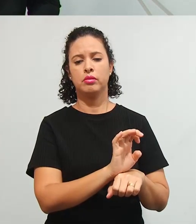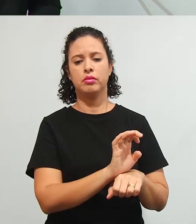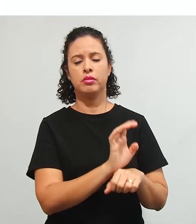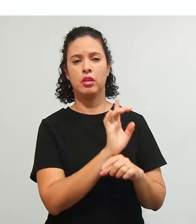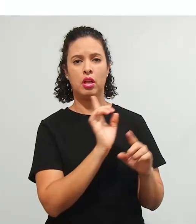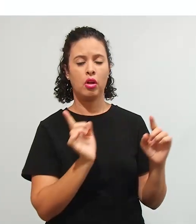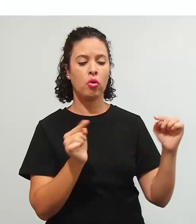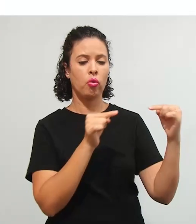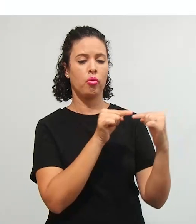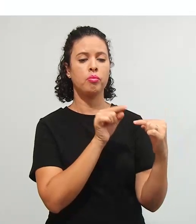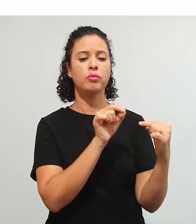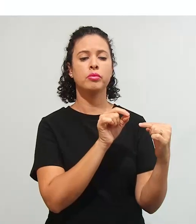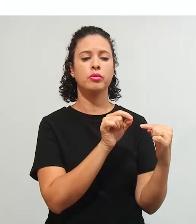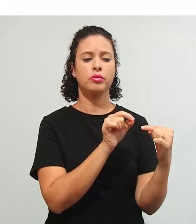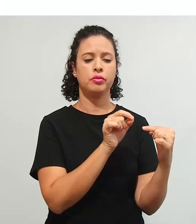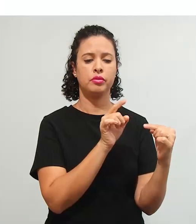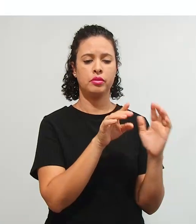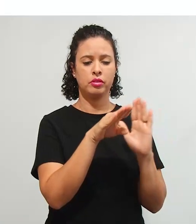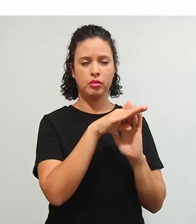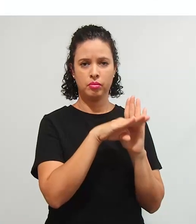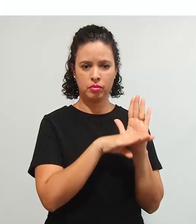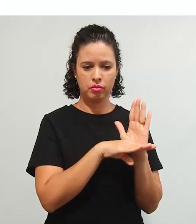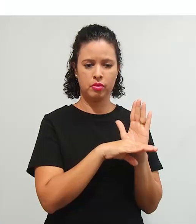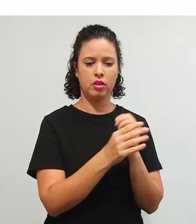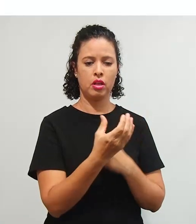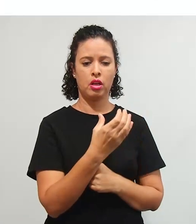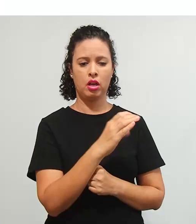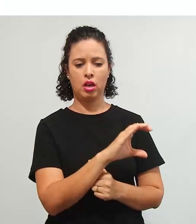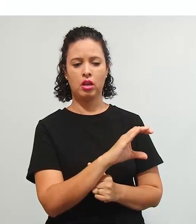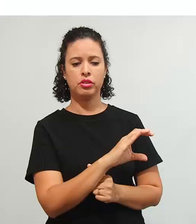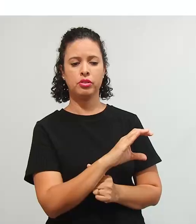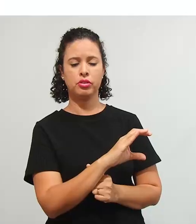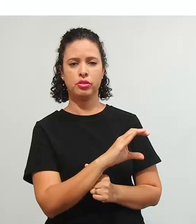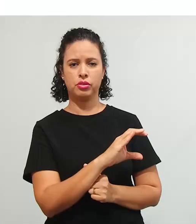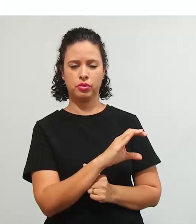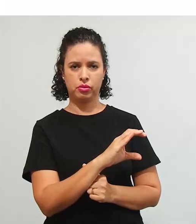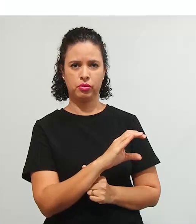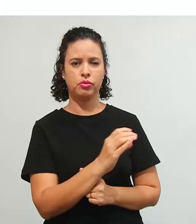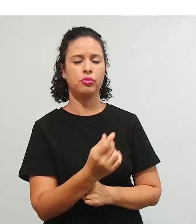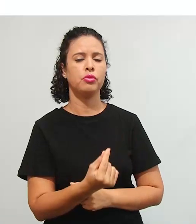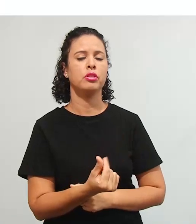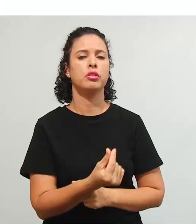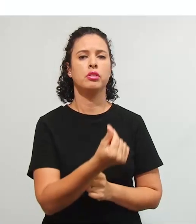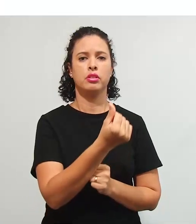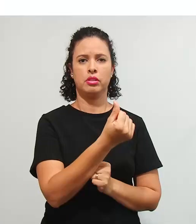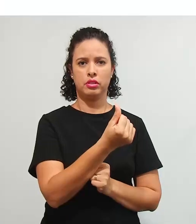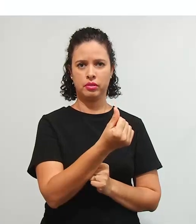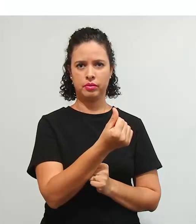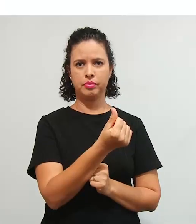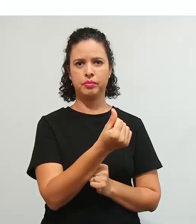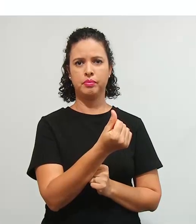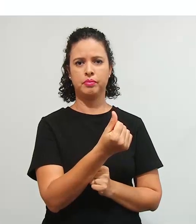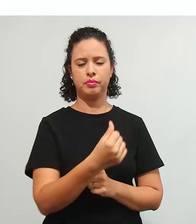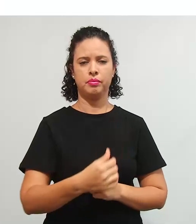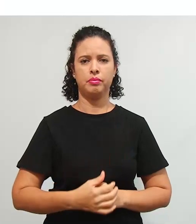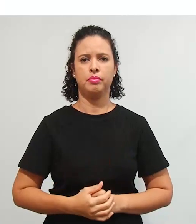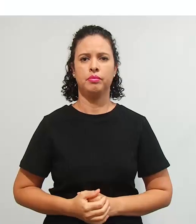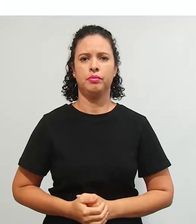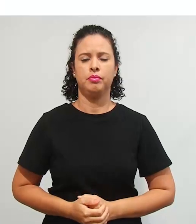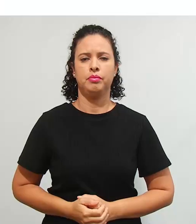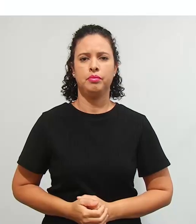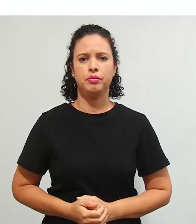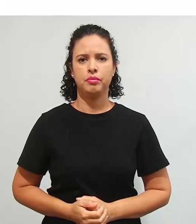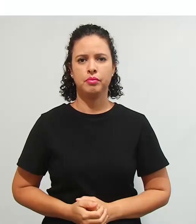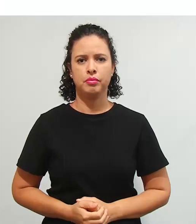é classificada como operação de crédito e é uma receita financeira, tá